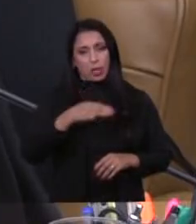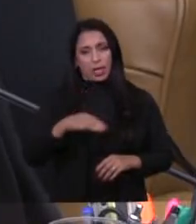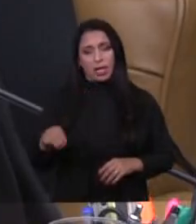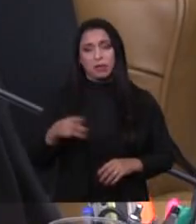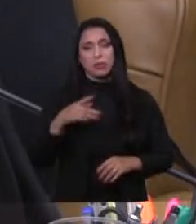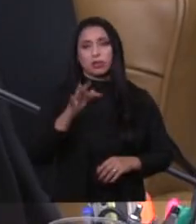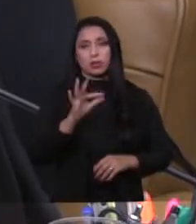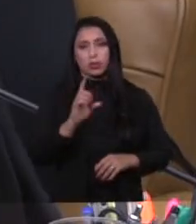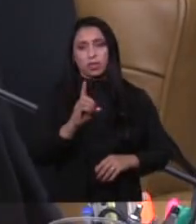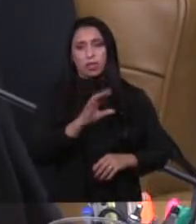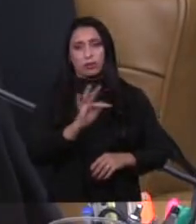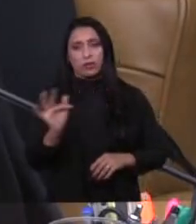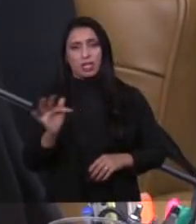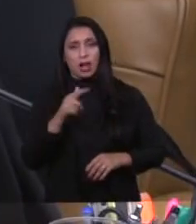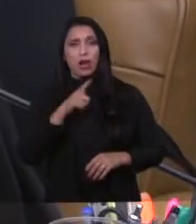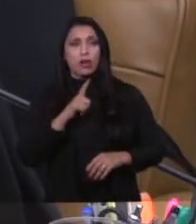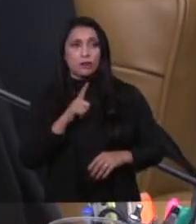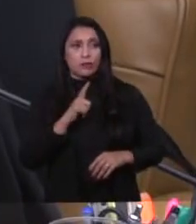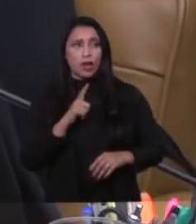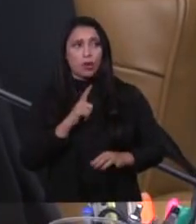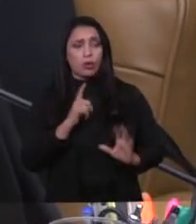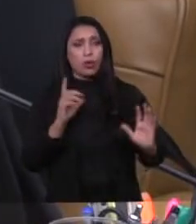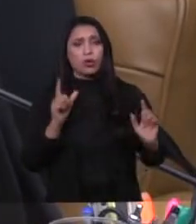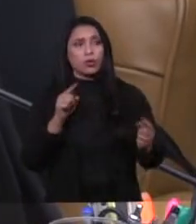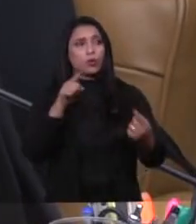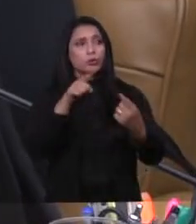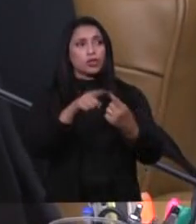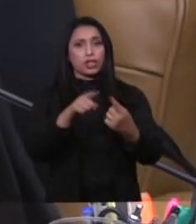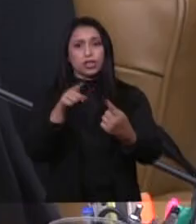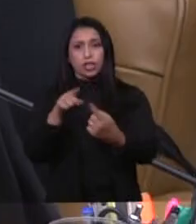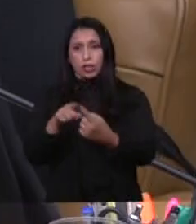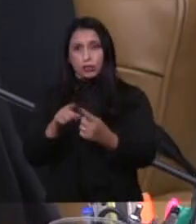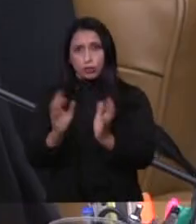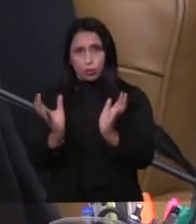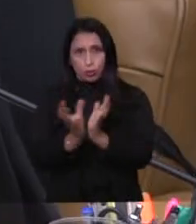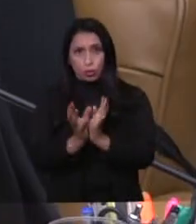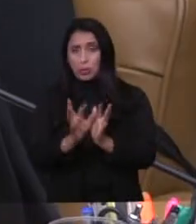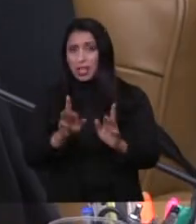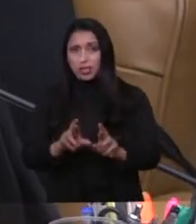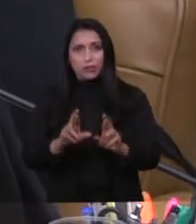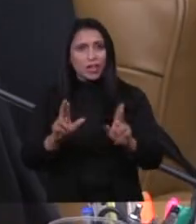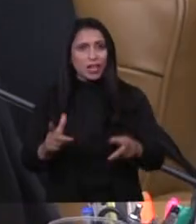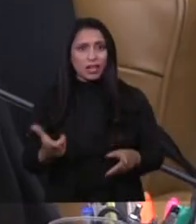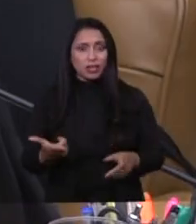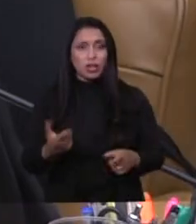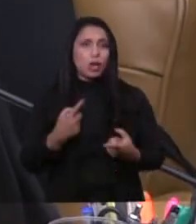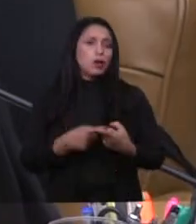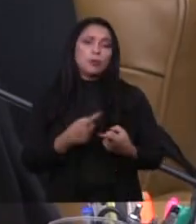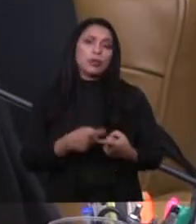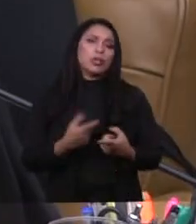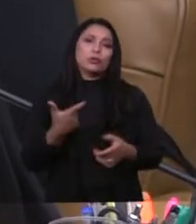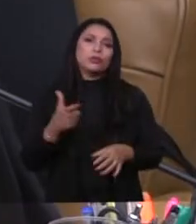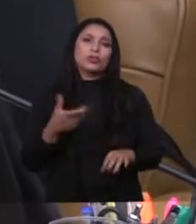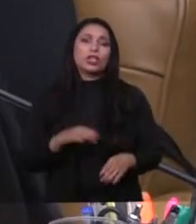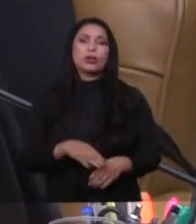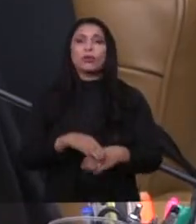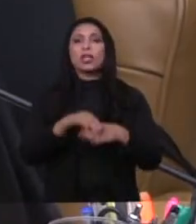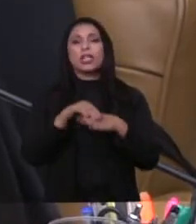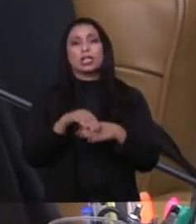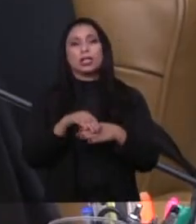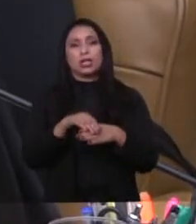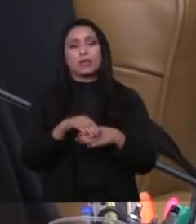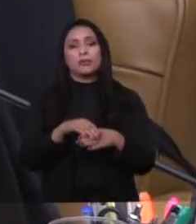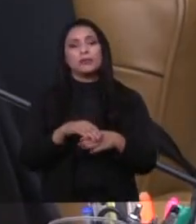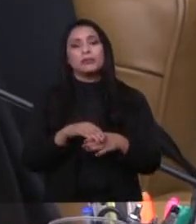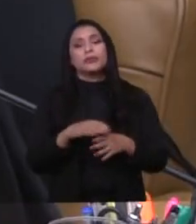motivações diferentes entre as pessoas que ali estavam e não havia uma liderança ou algo do tipo.